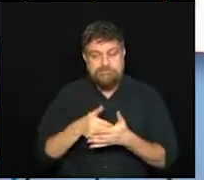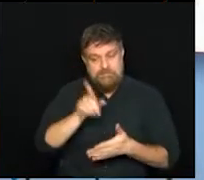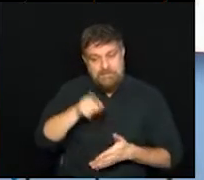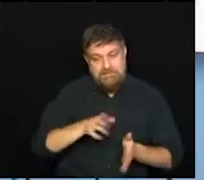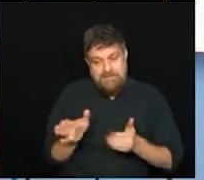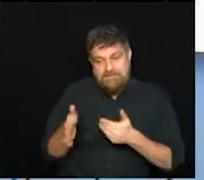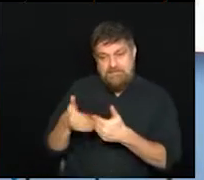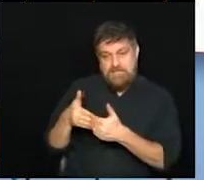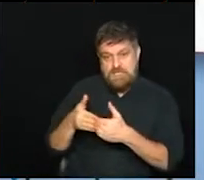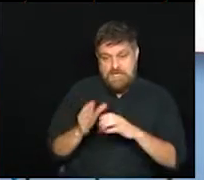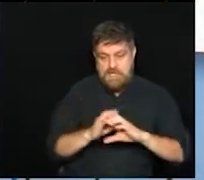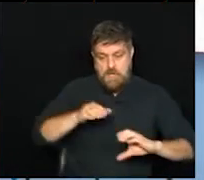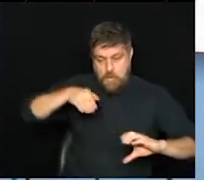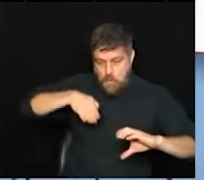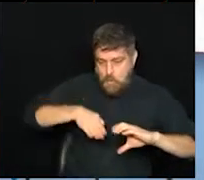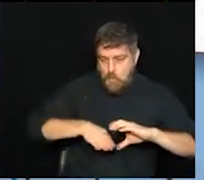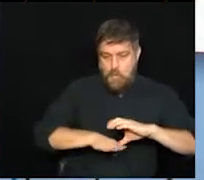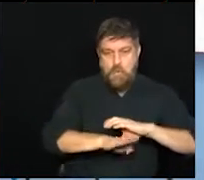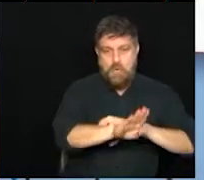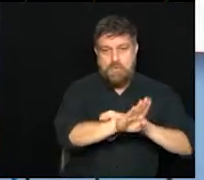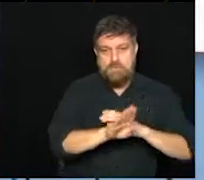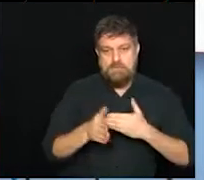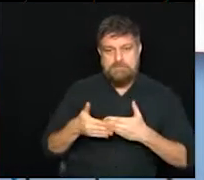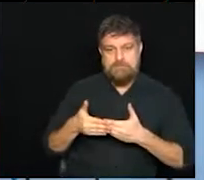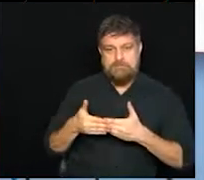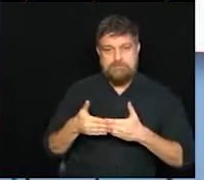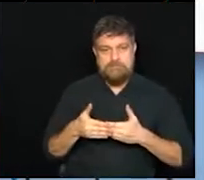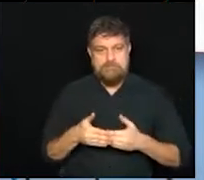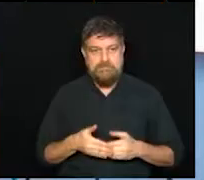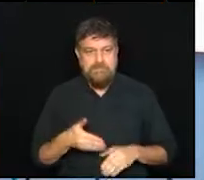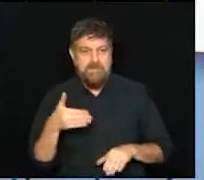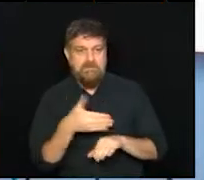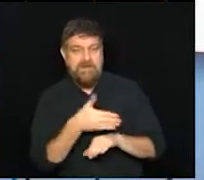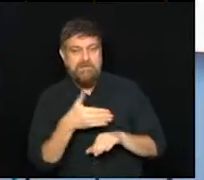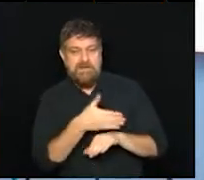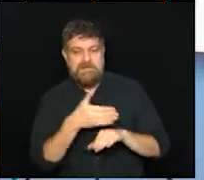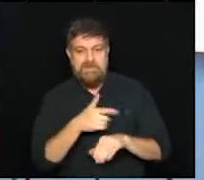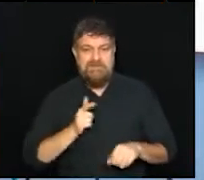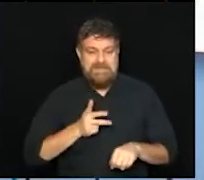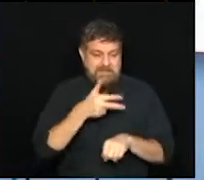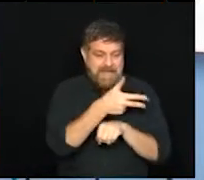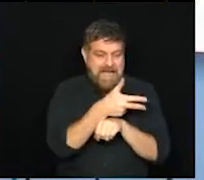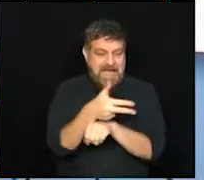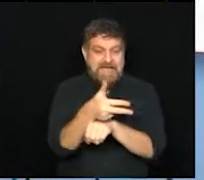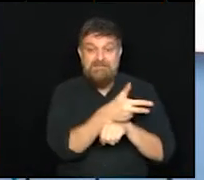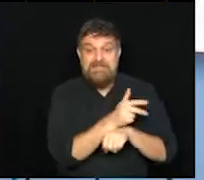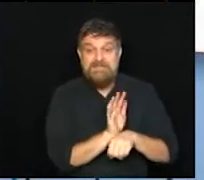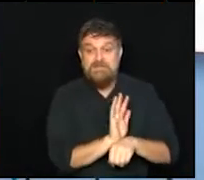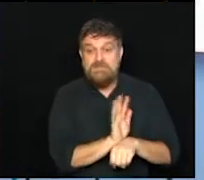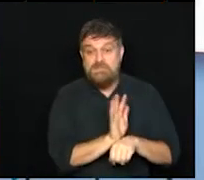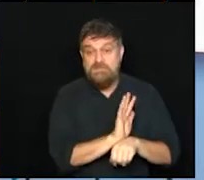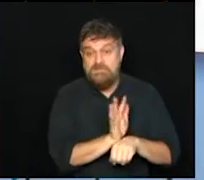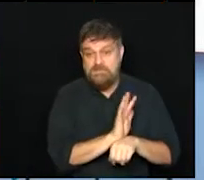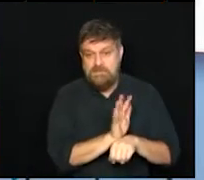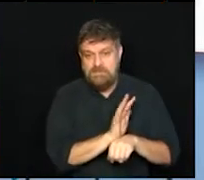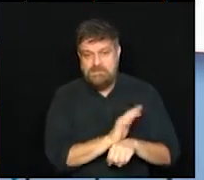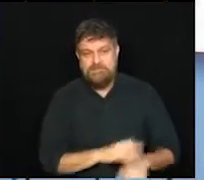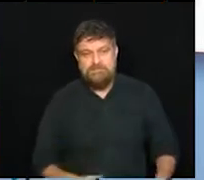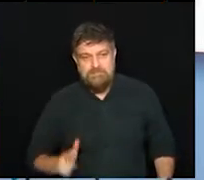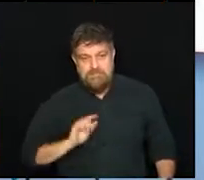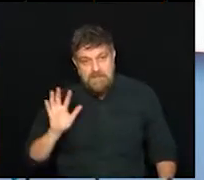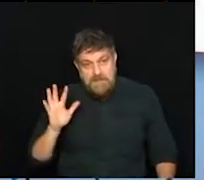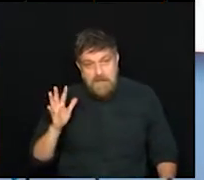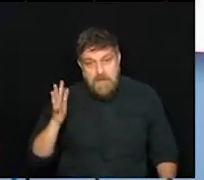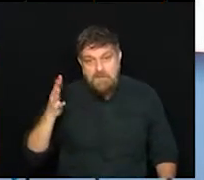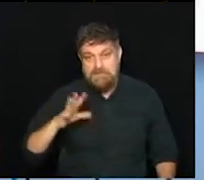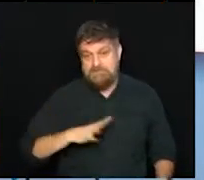túnel que estará, então, participando, de certa forma, aí, da gravação desse filme Tração, que